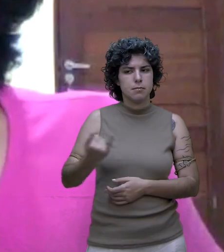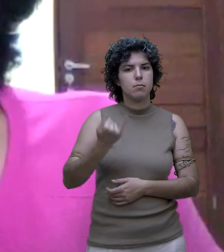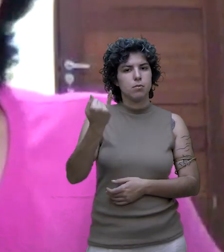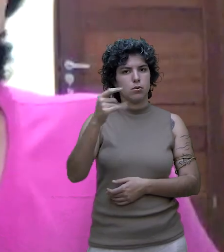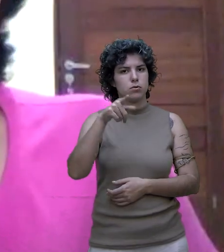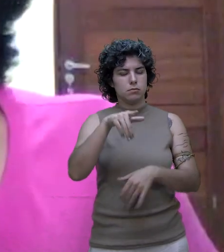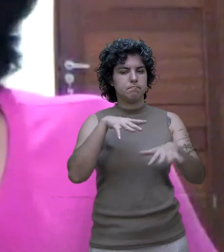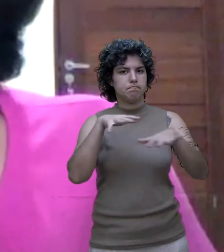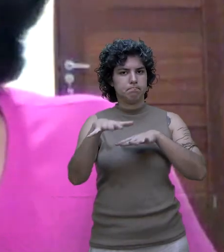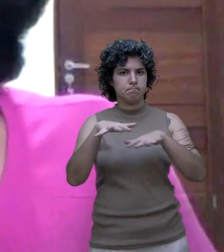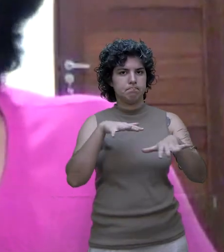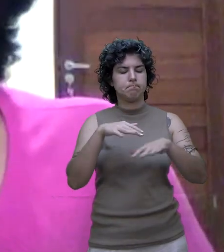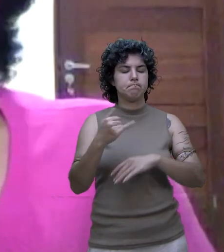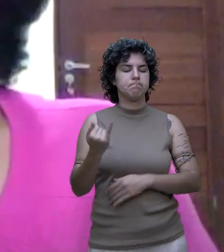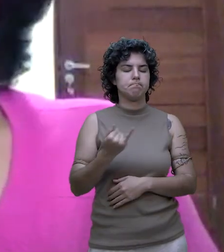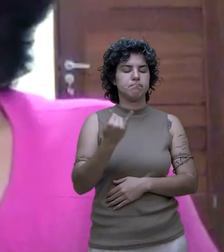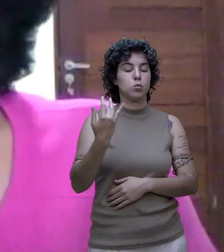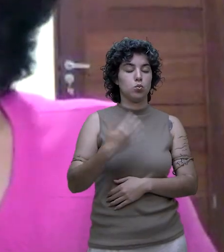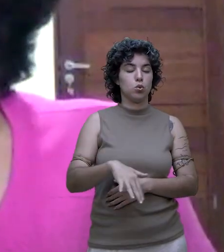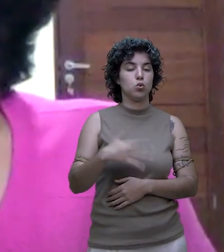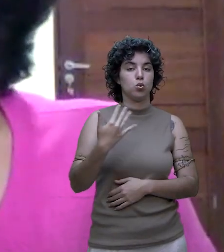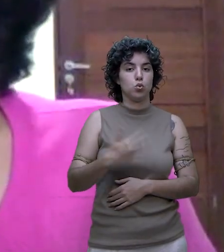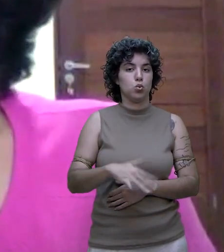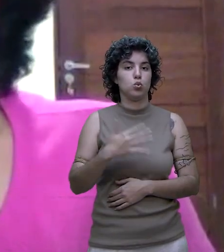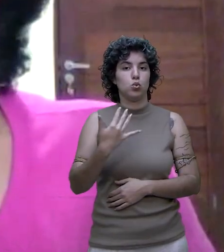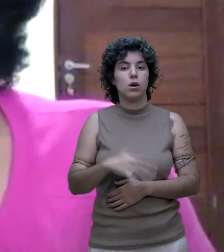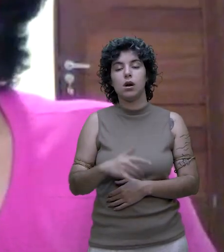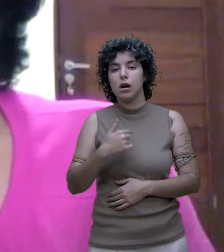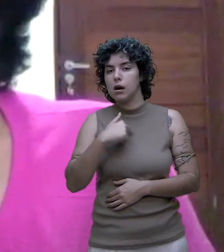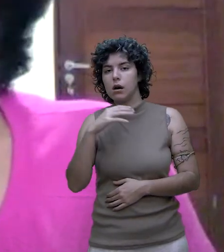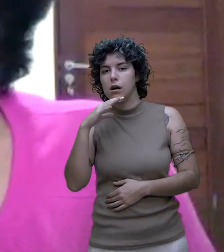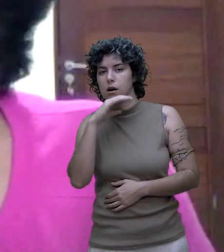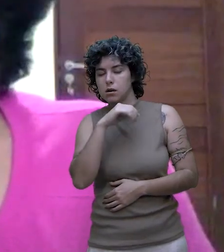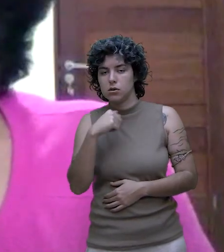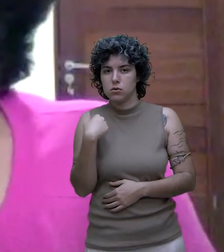Importantíssimo, importantíssimo. Eu acho que a gente tem que